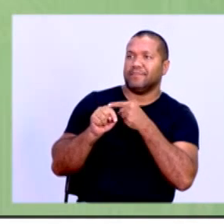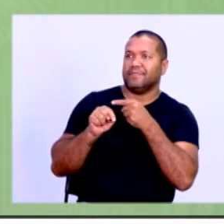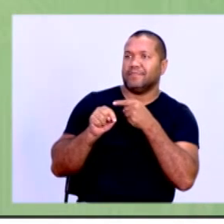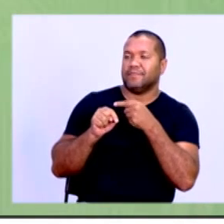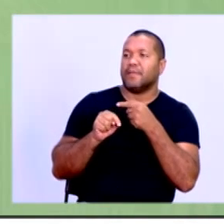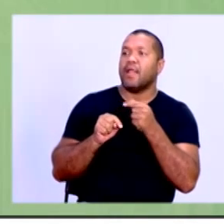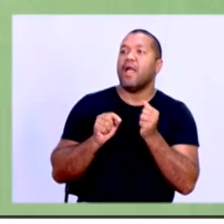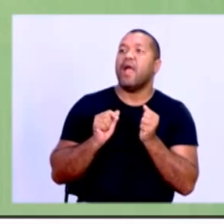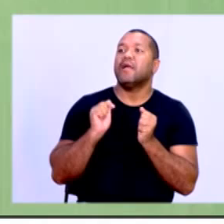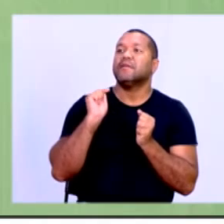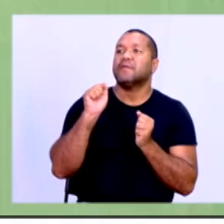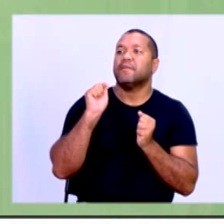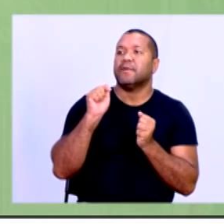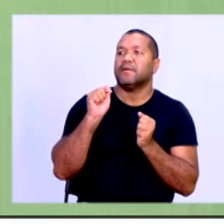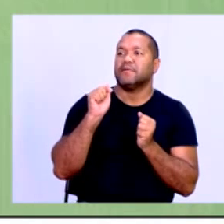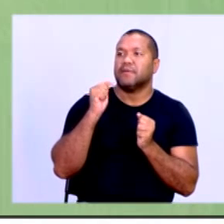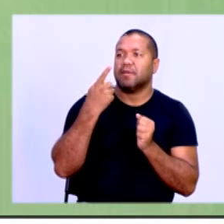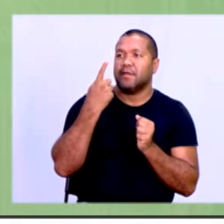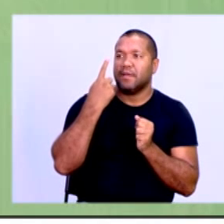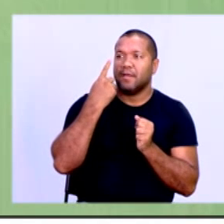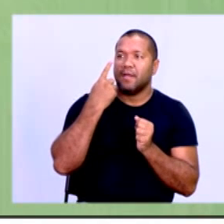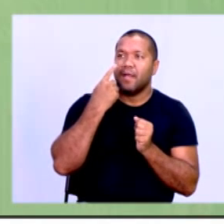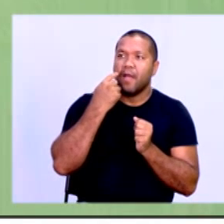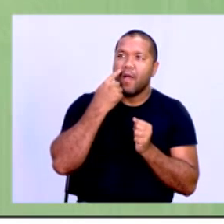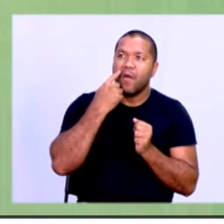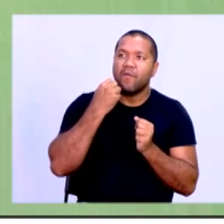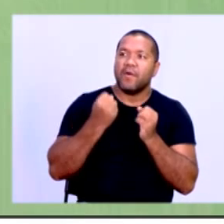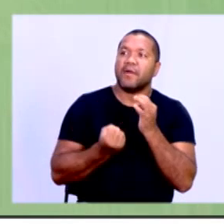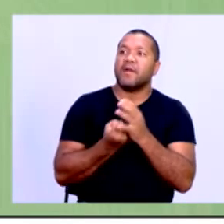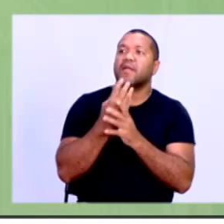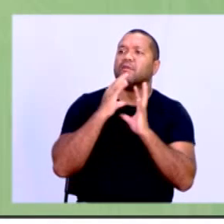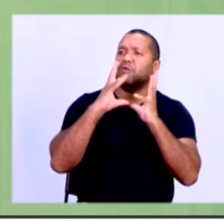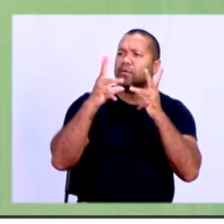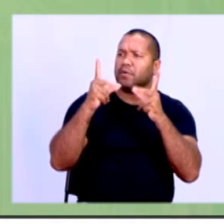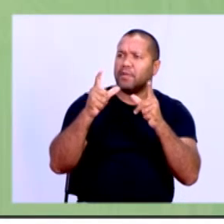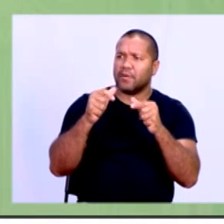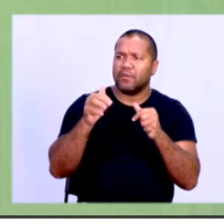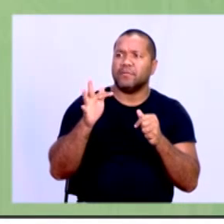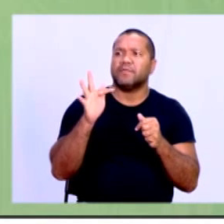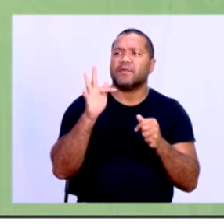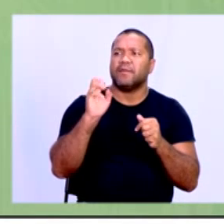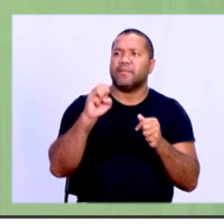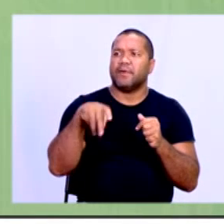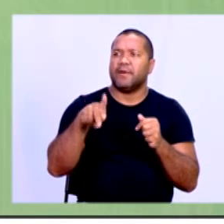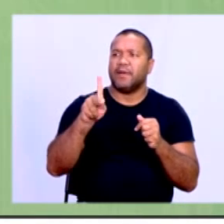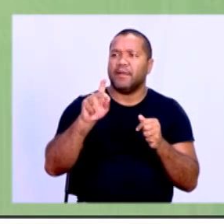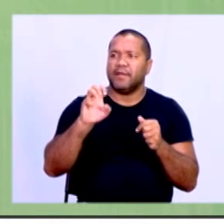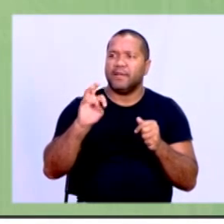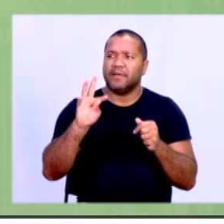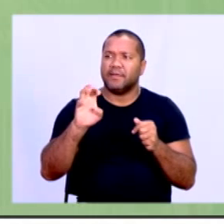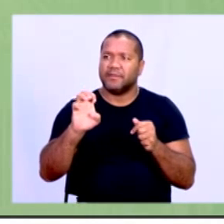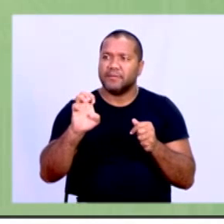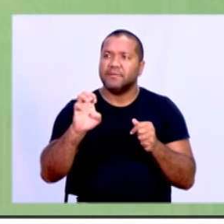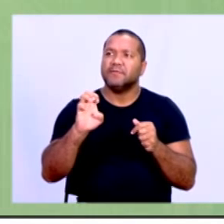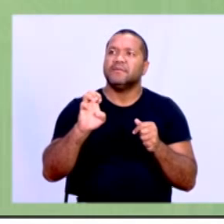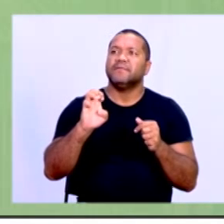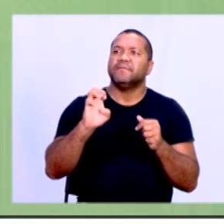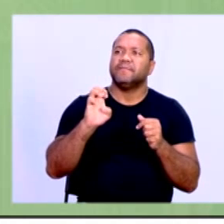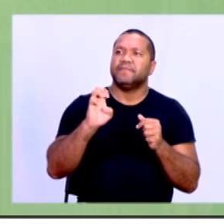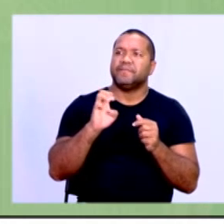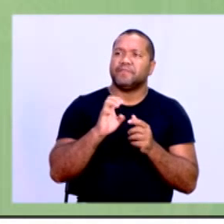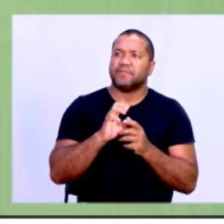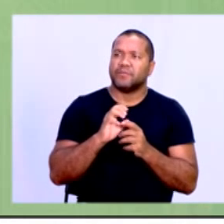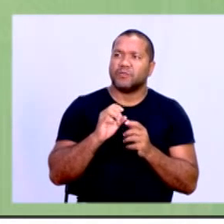Essa página aqui foi criada toda com template. Eu posso fazer ela bem mais bonita, eu só queria mostrar a funcionalidade dela,